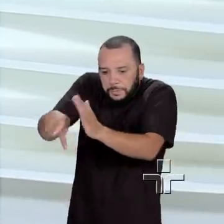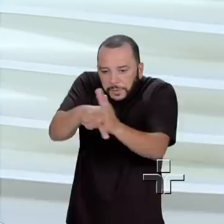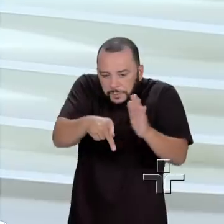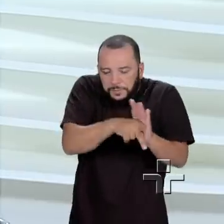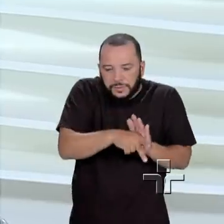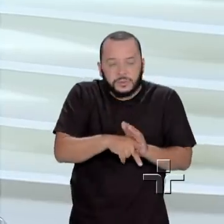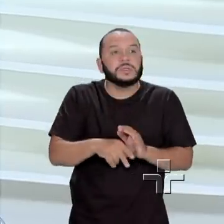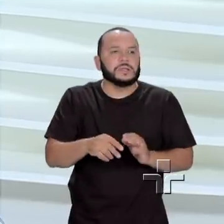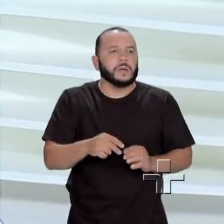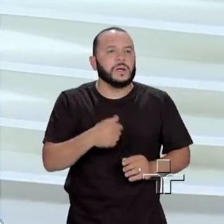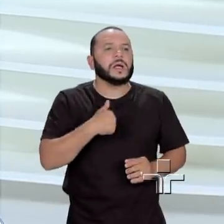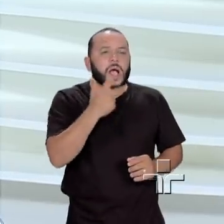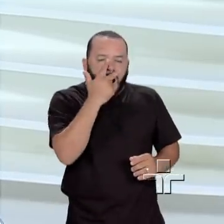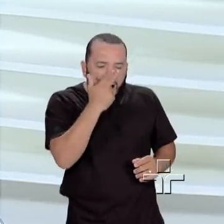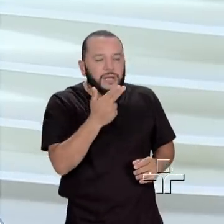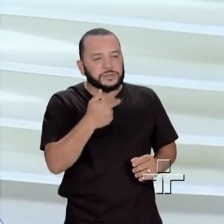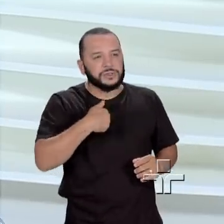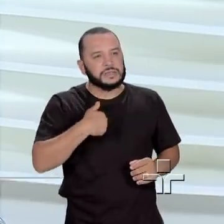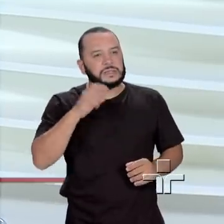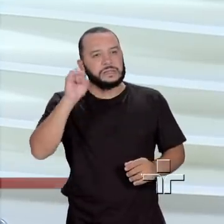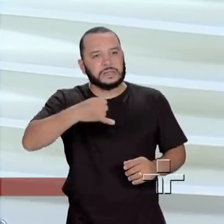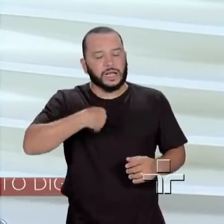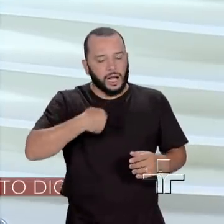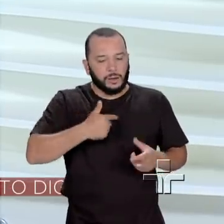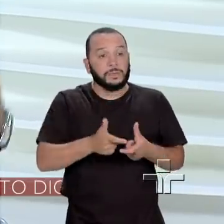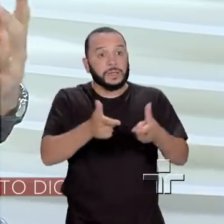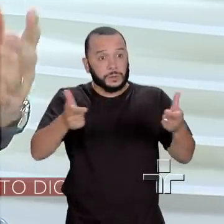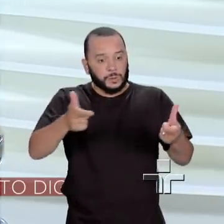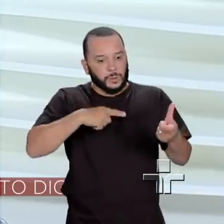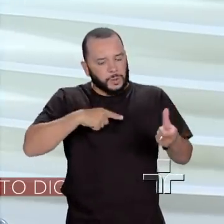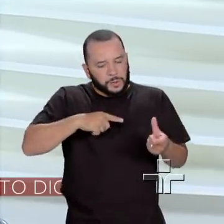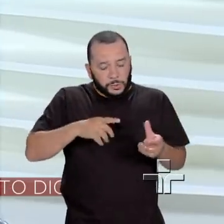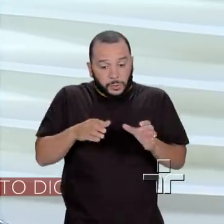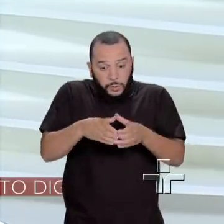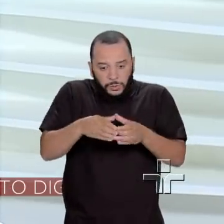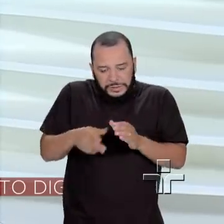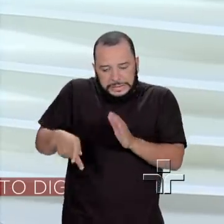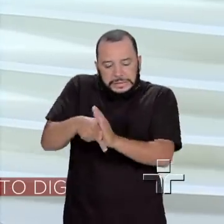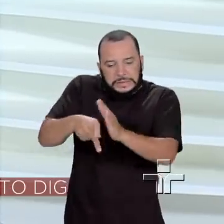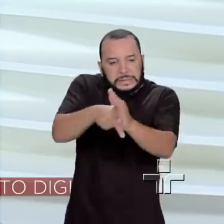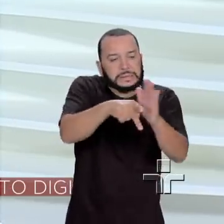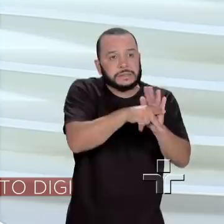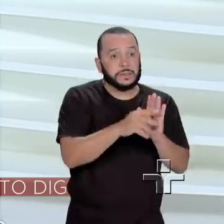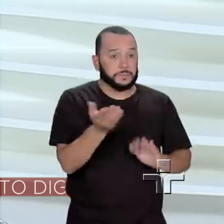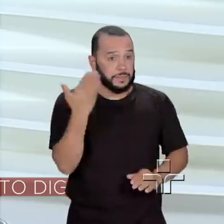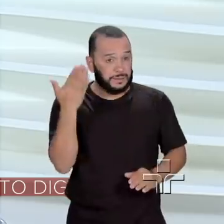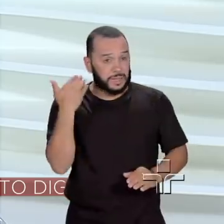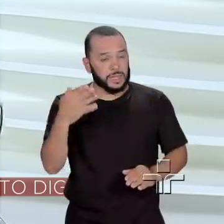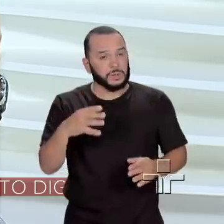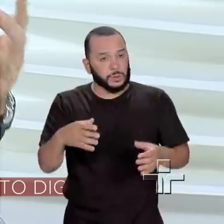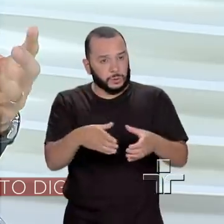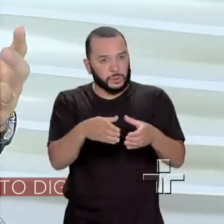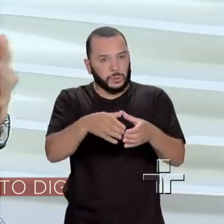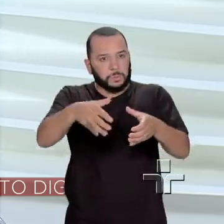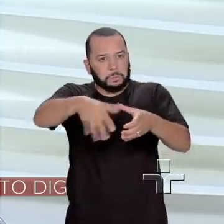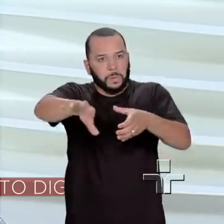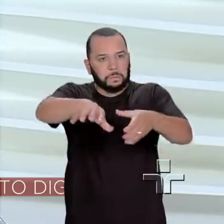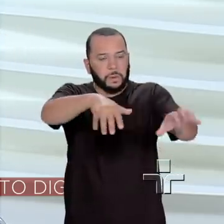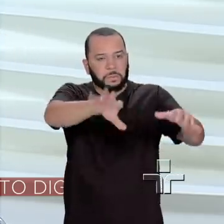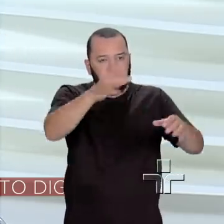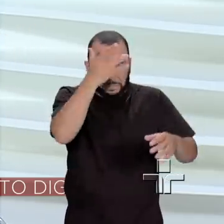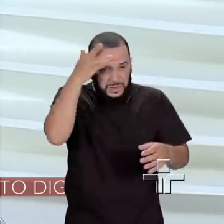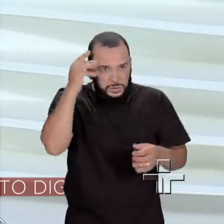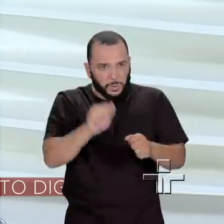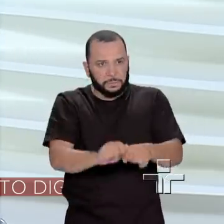senso de pertencimento, possibilitaram a formação de grupos que no passado eram completamente impossíveis ou inviáveis em